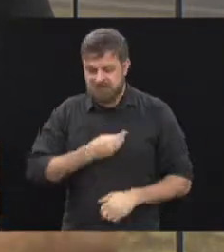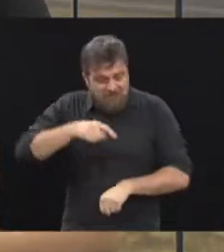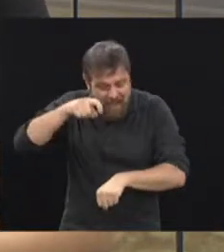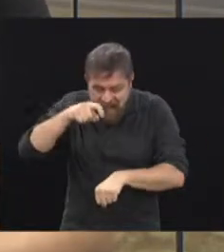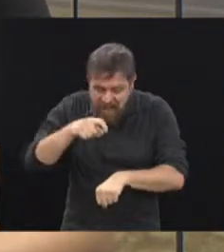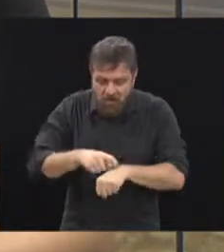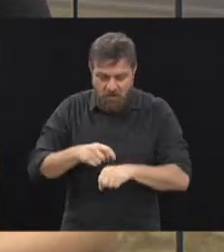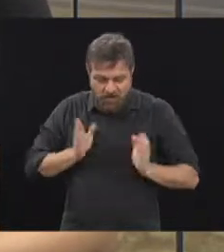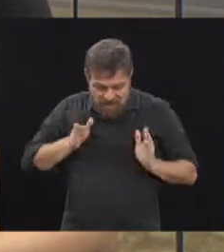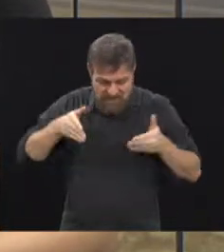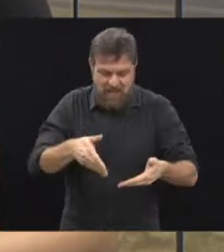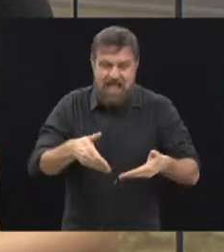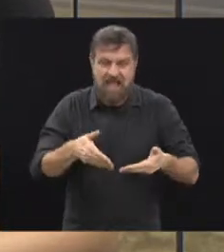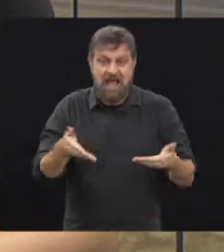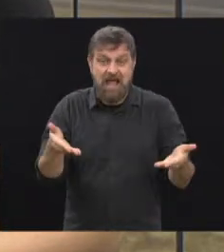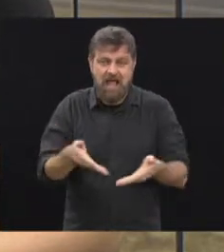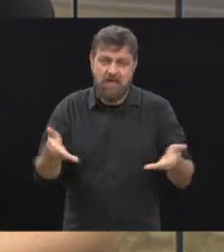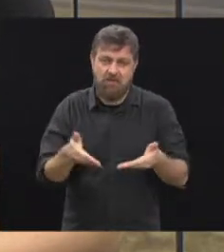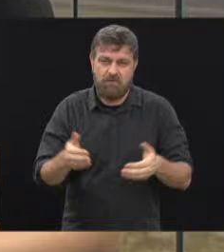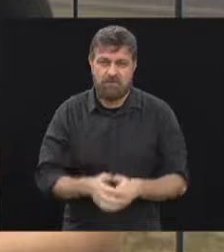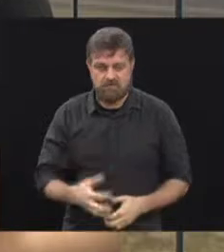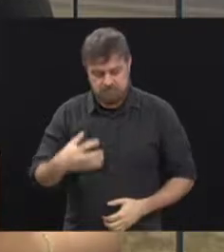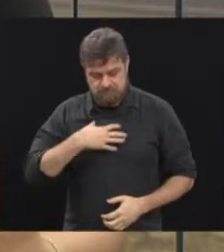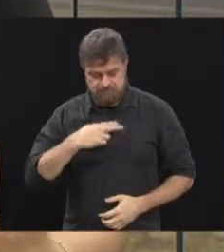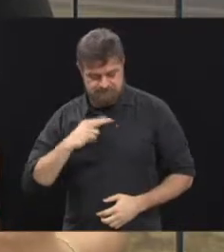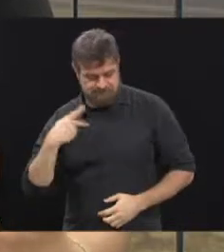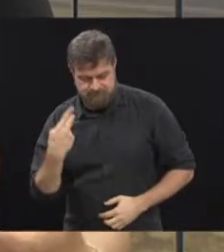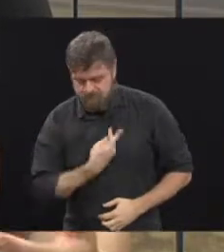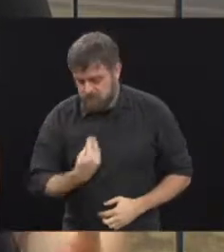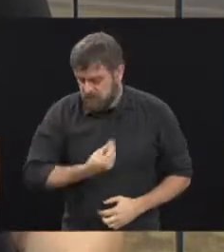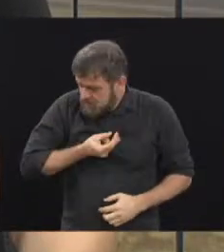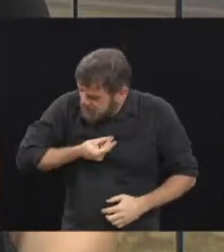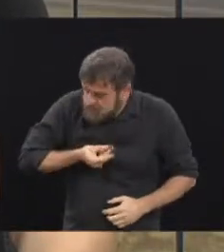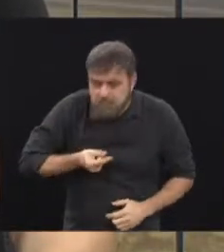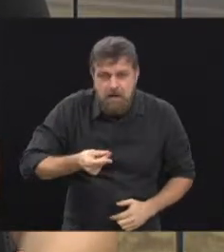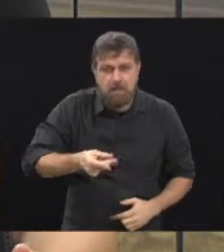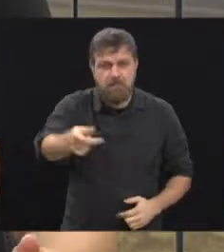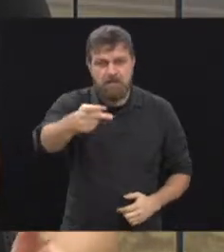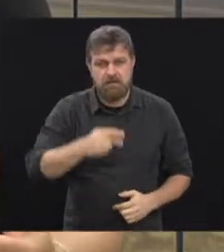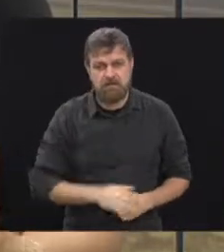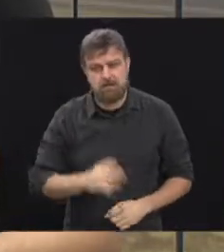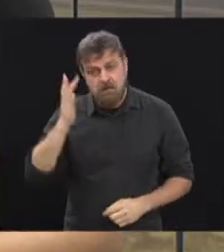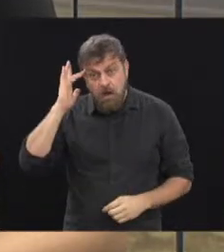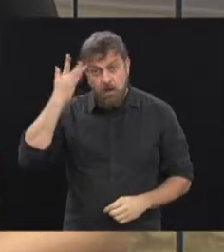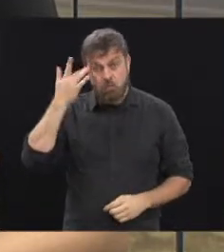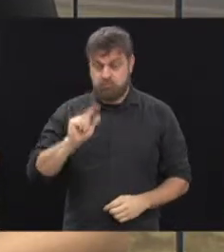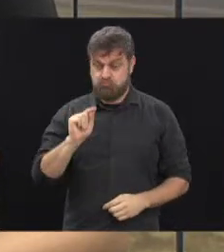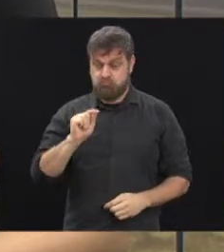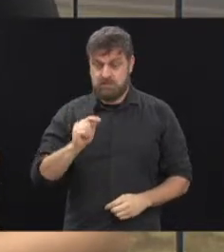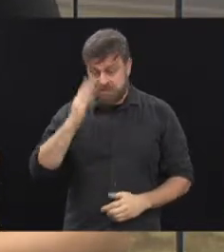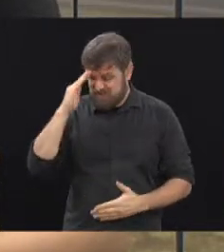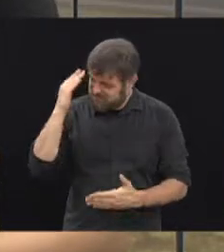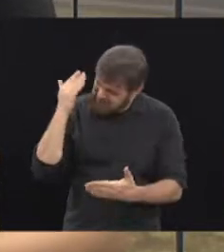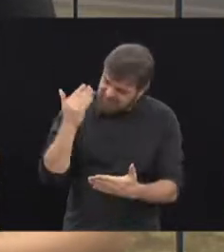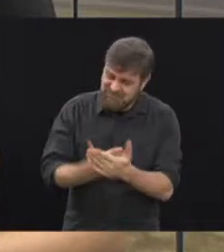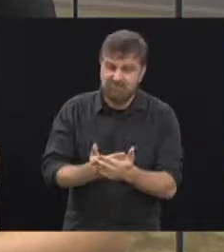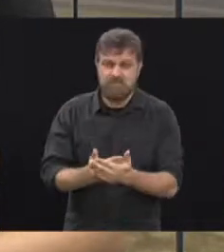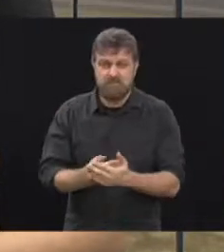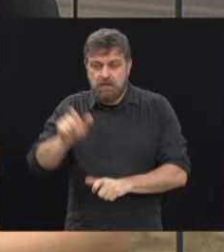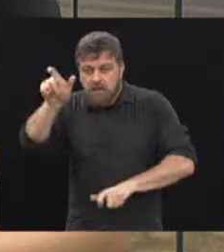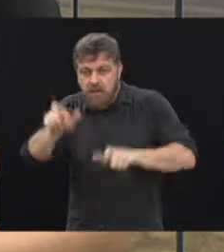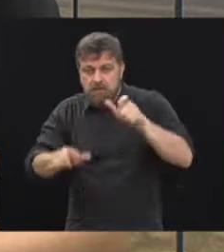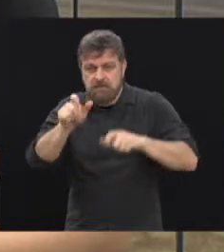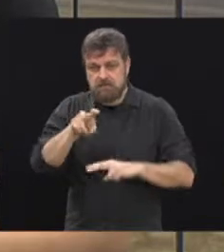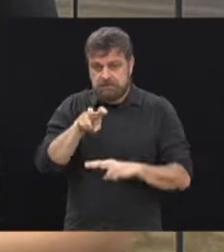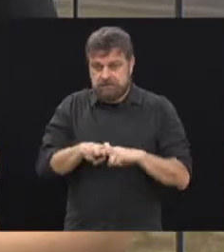eu vivo mais o momento e isso é uma mudança que eu vou levar para o resto da minha vida, né? Então acho que com certeza